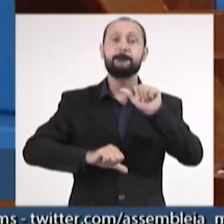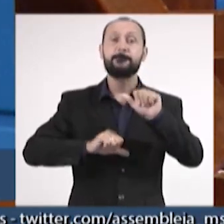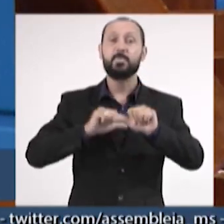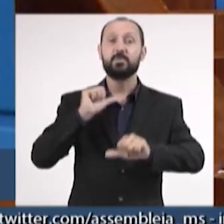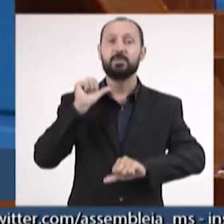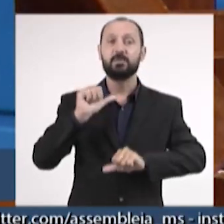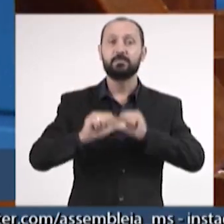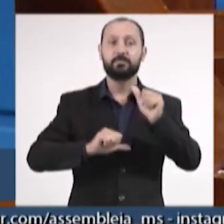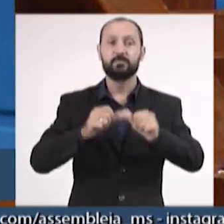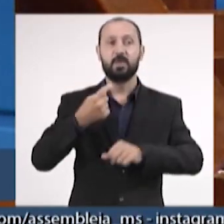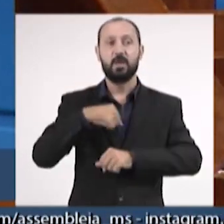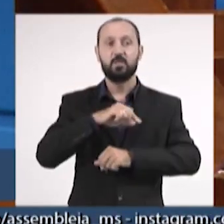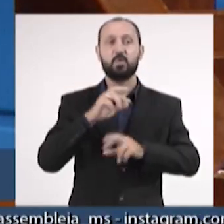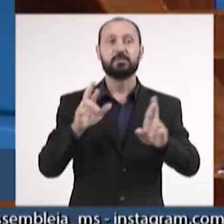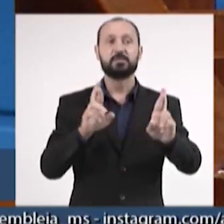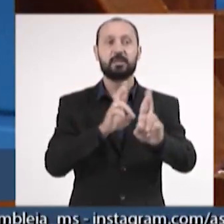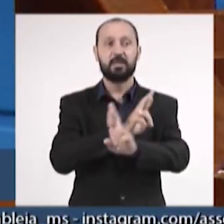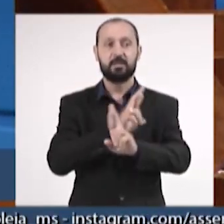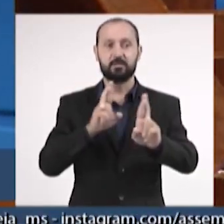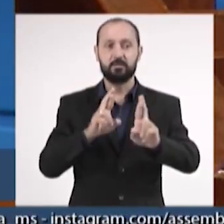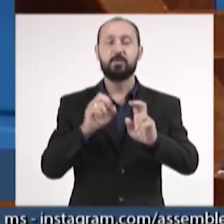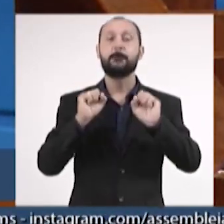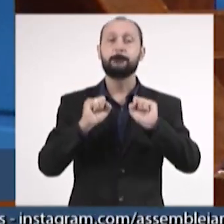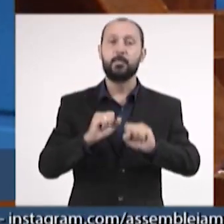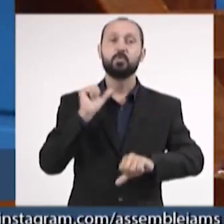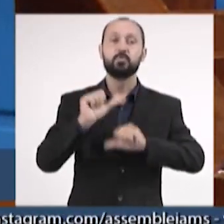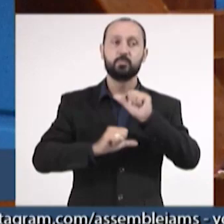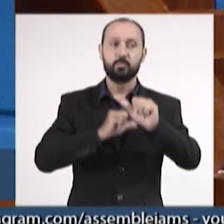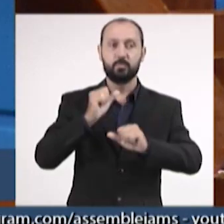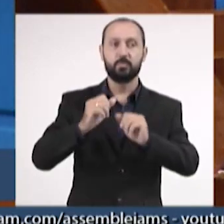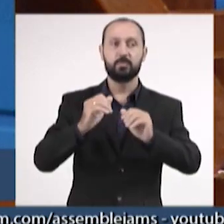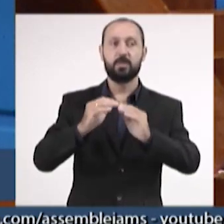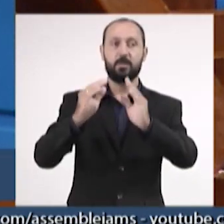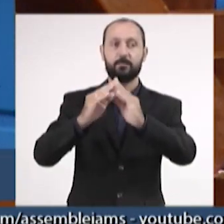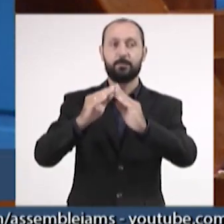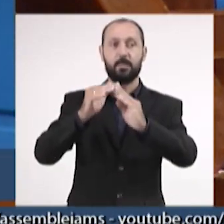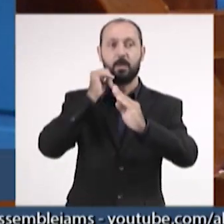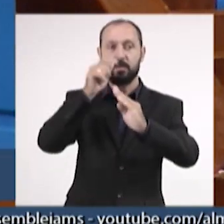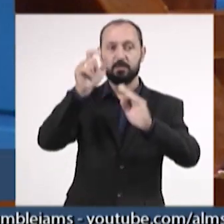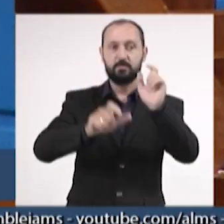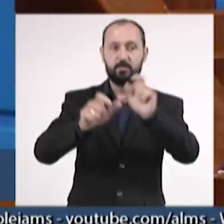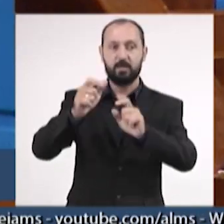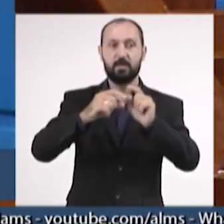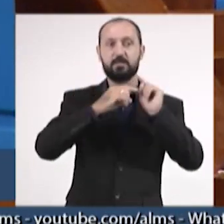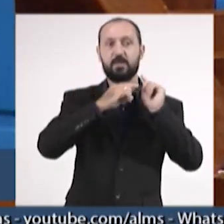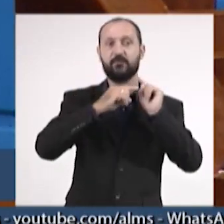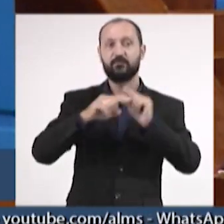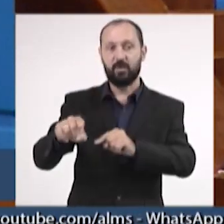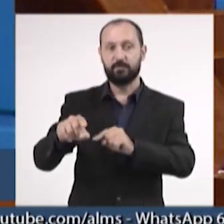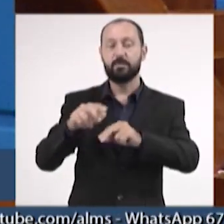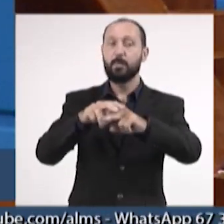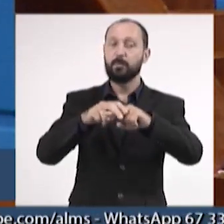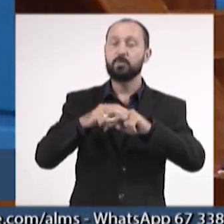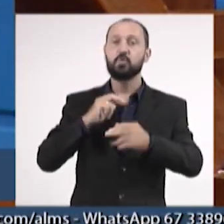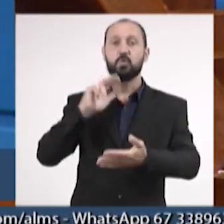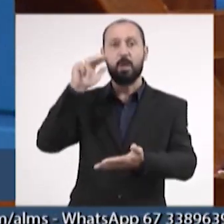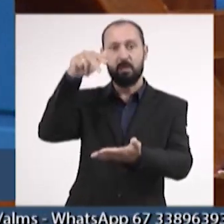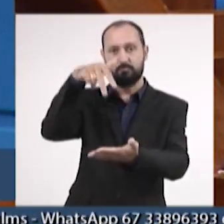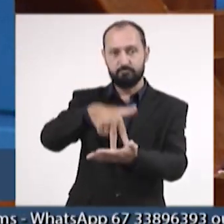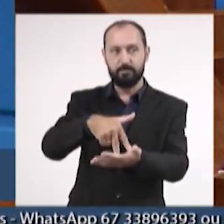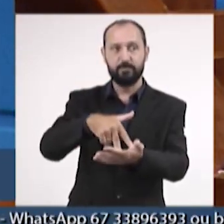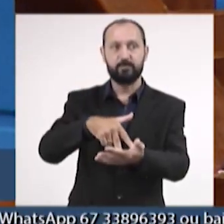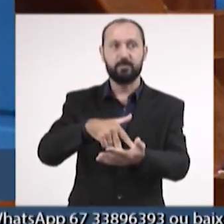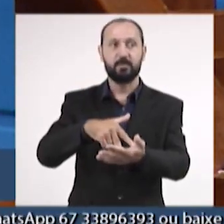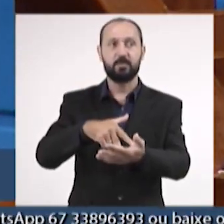mudar a nossa relação, nós podemos mudar a violência contra as mulheres. E é com esse intuito que eu estou aqui nessa plenária